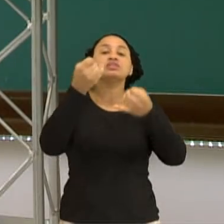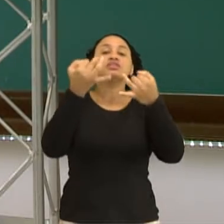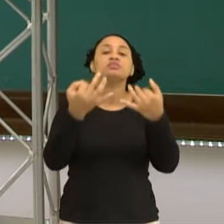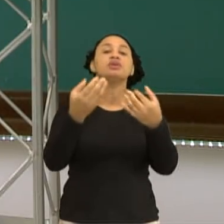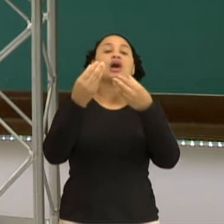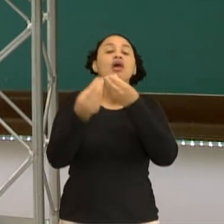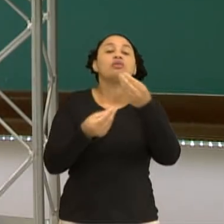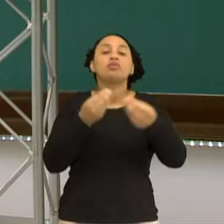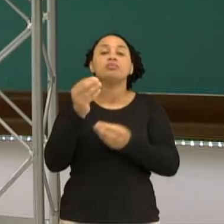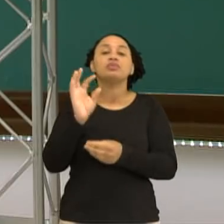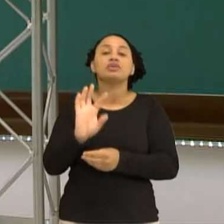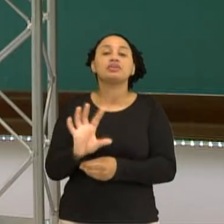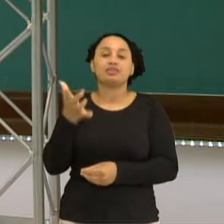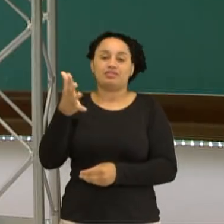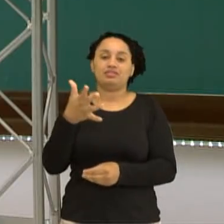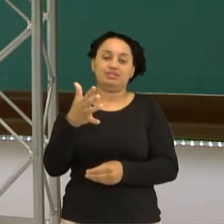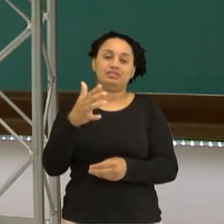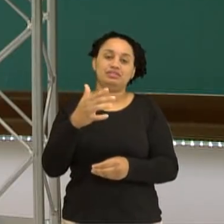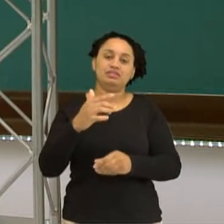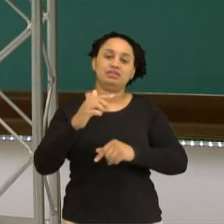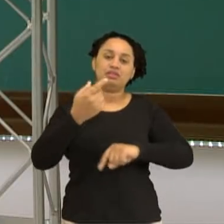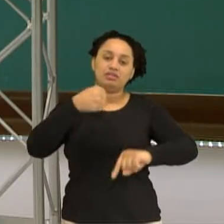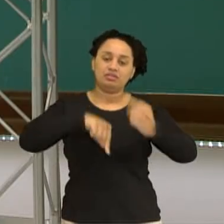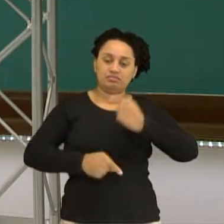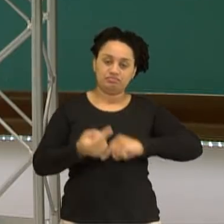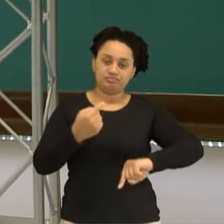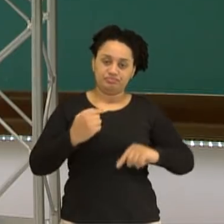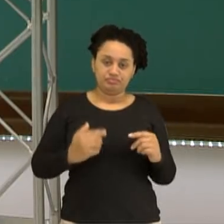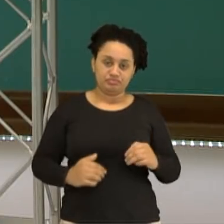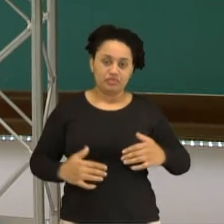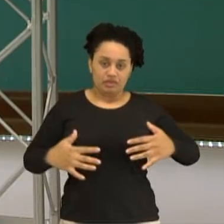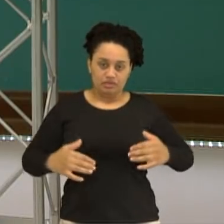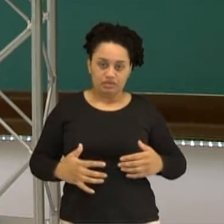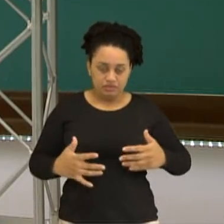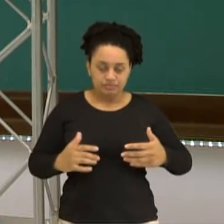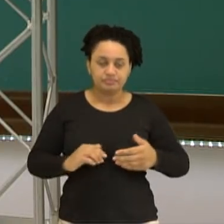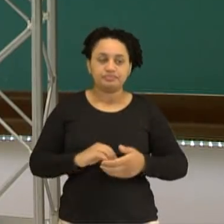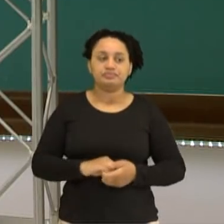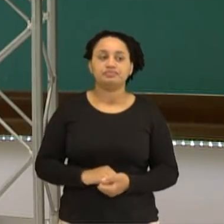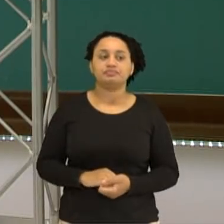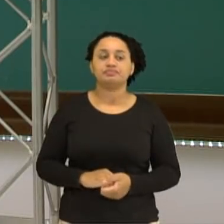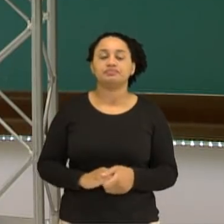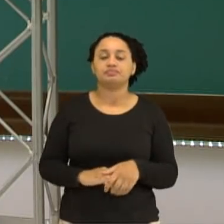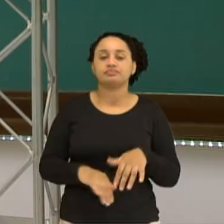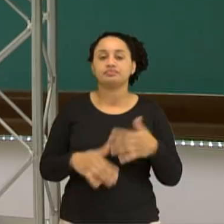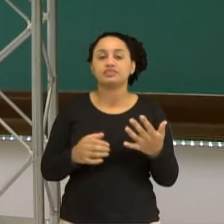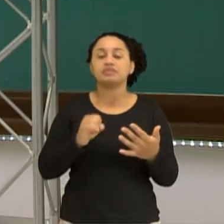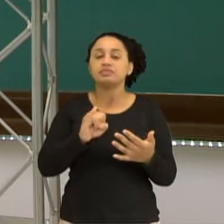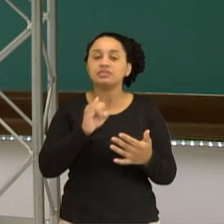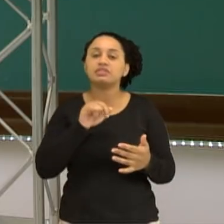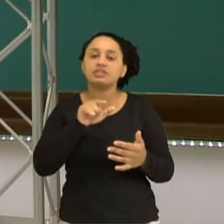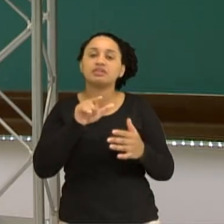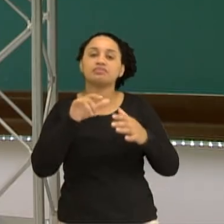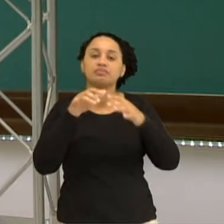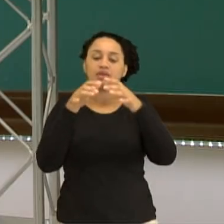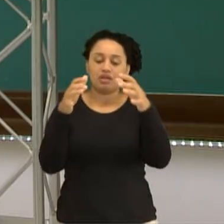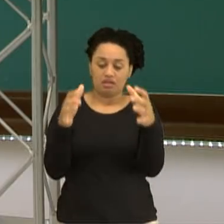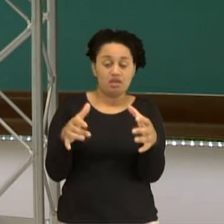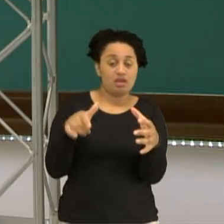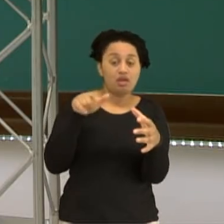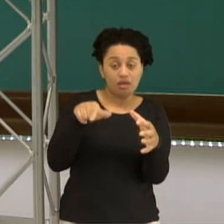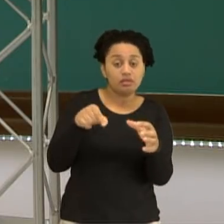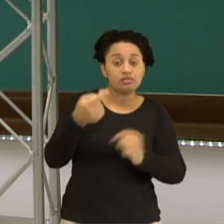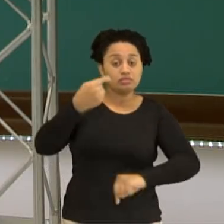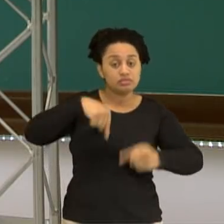fisiologia respiratória, também passando pela anatomia. Vejam, se isso aqui fosse o sistema respiratório